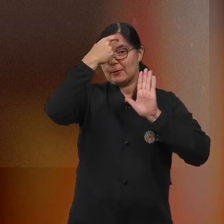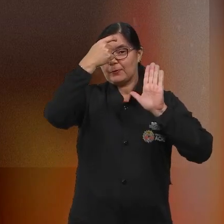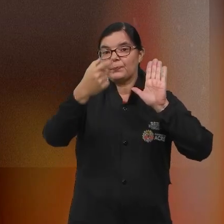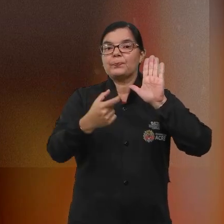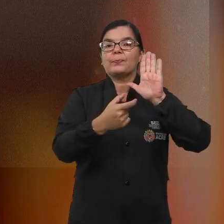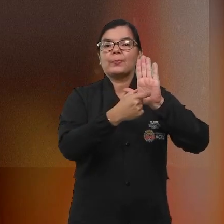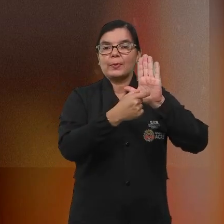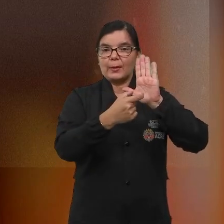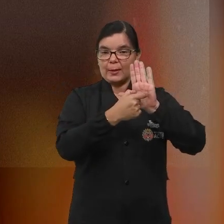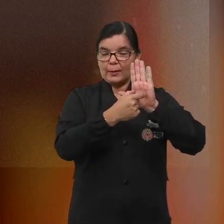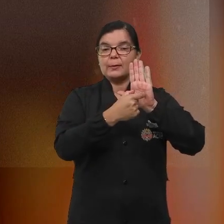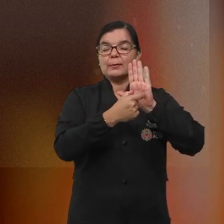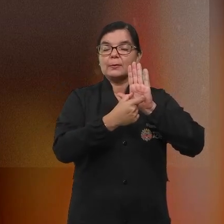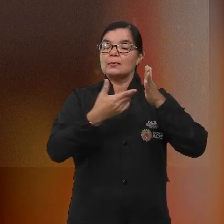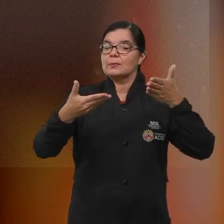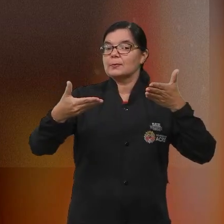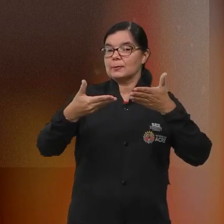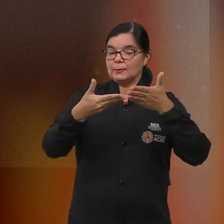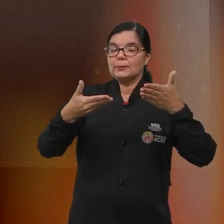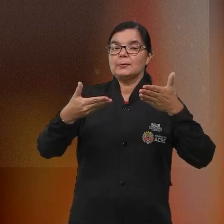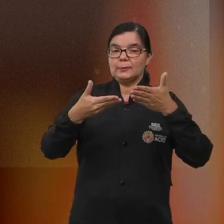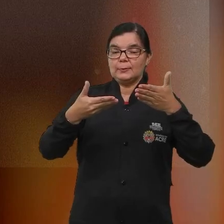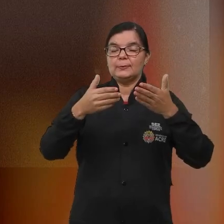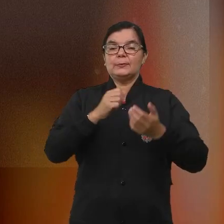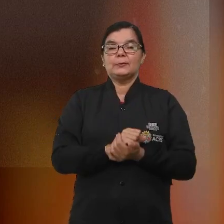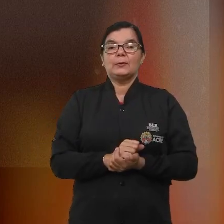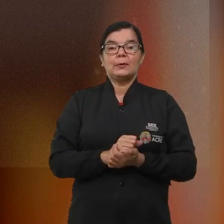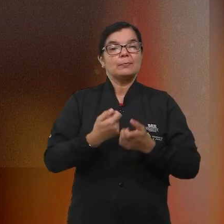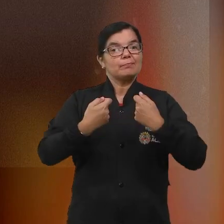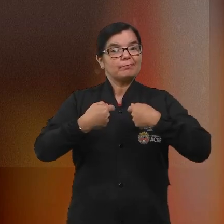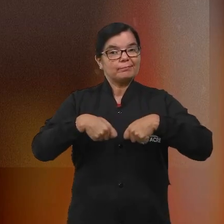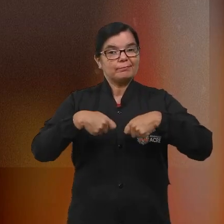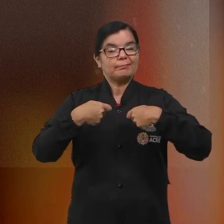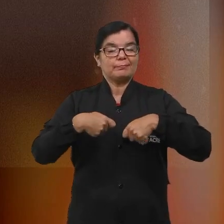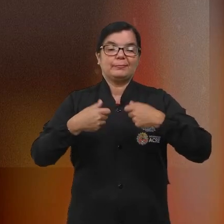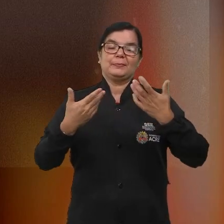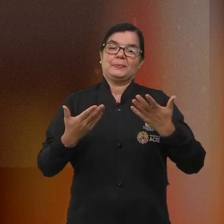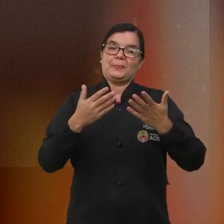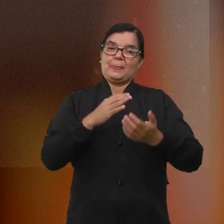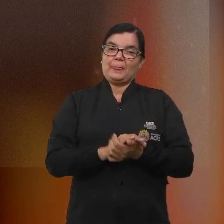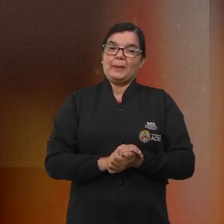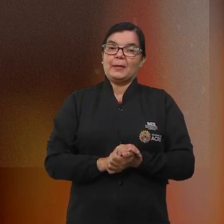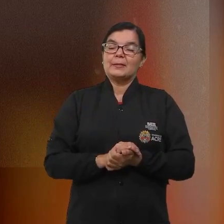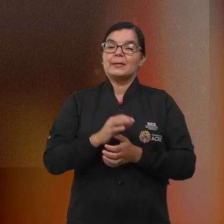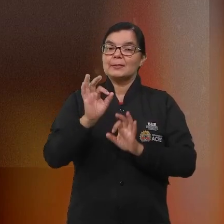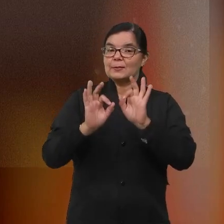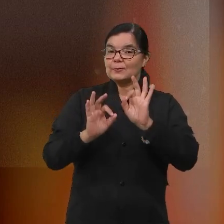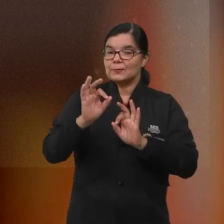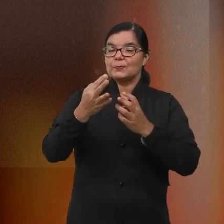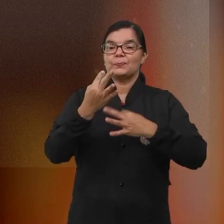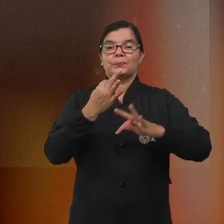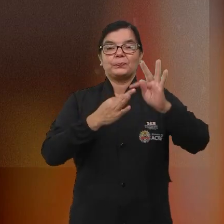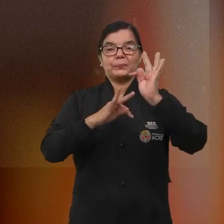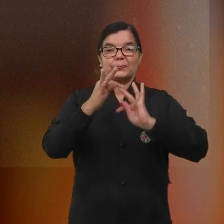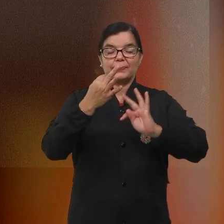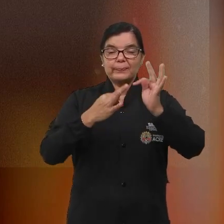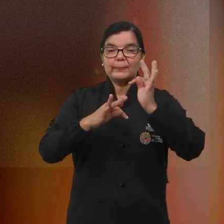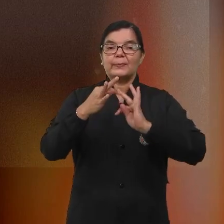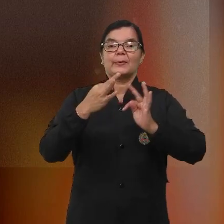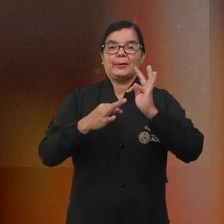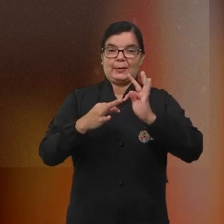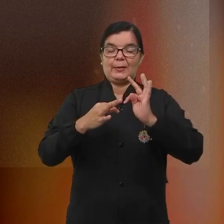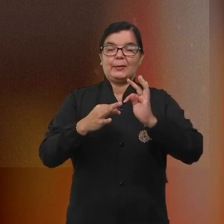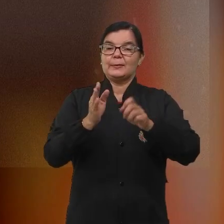inteligência artificial, que hoje ela é necessária nesse tipo de produção tecnológica mesmo